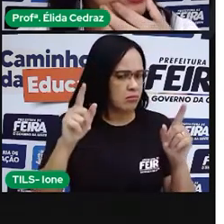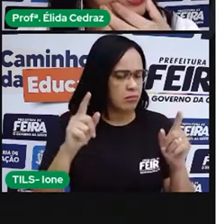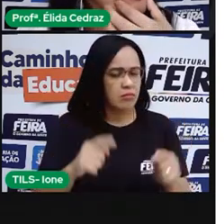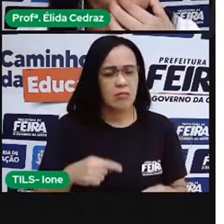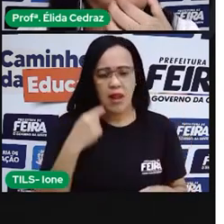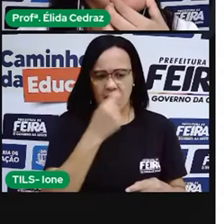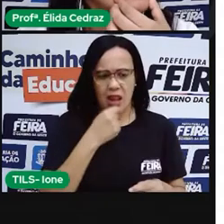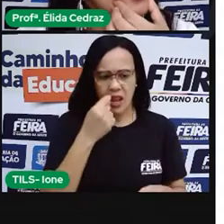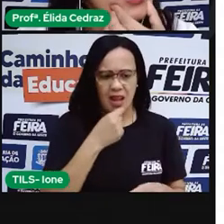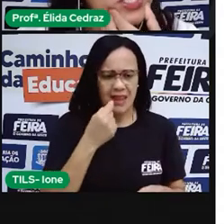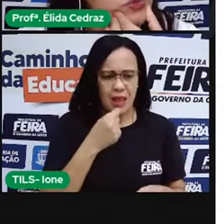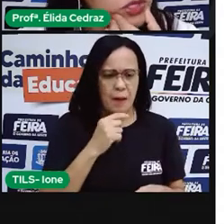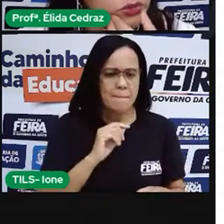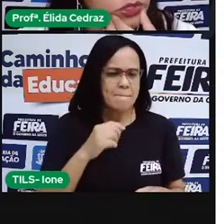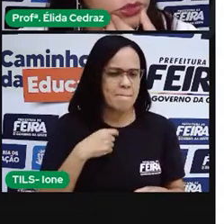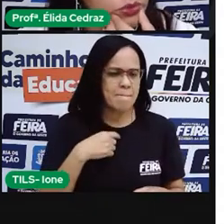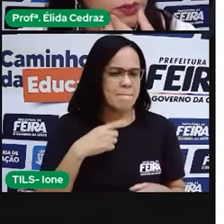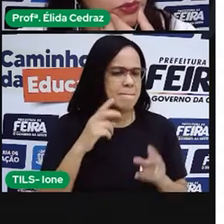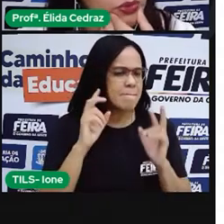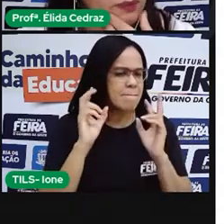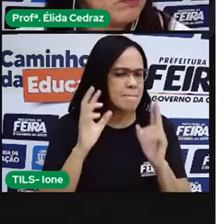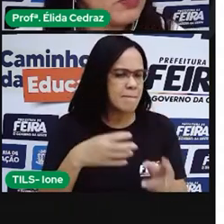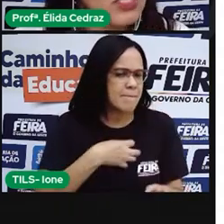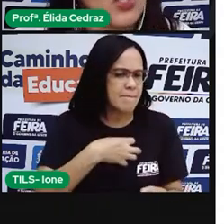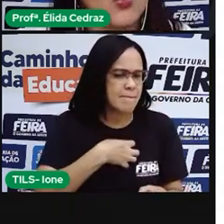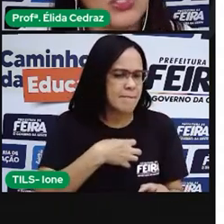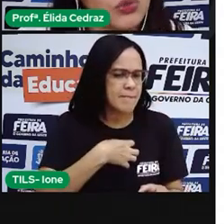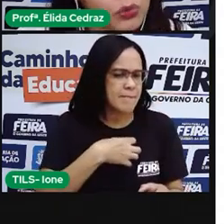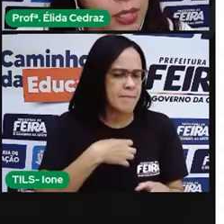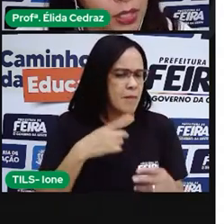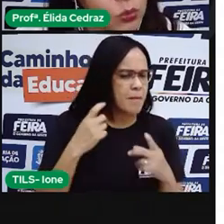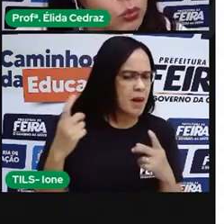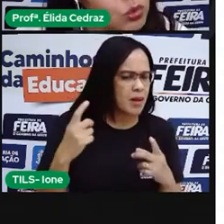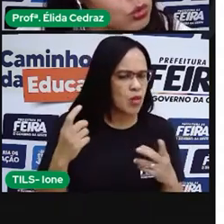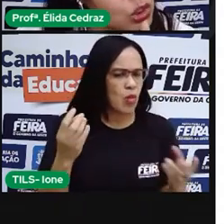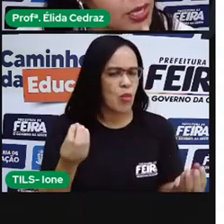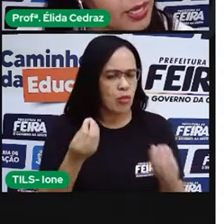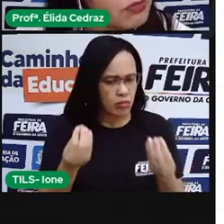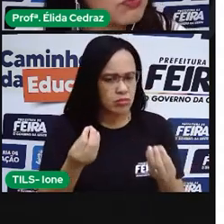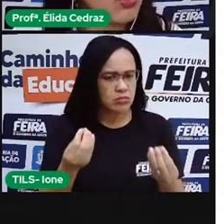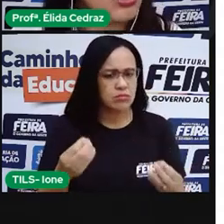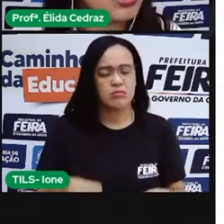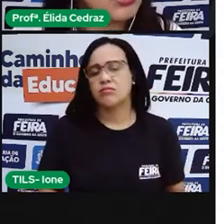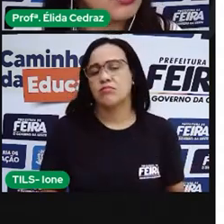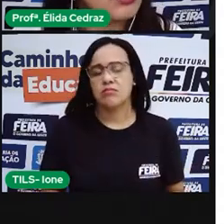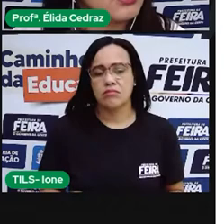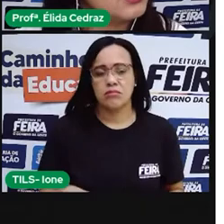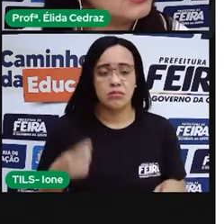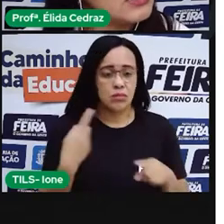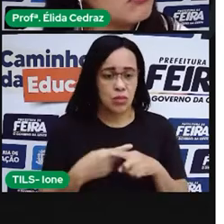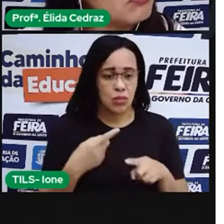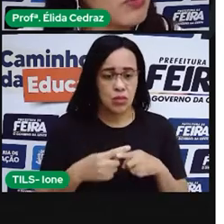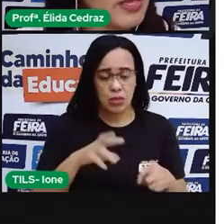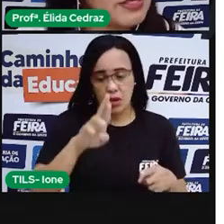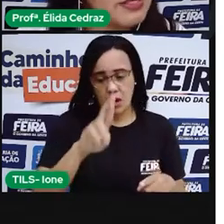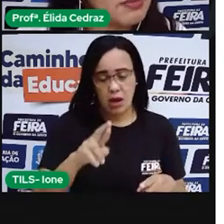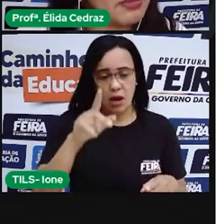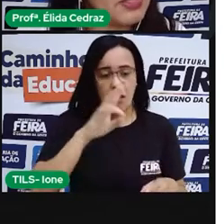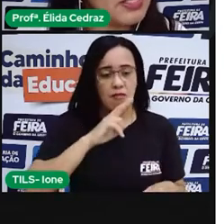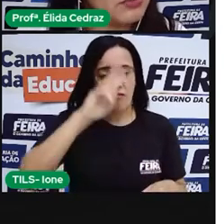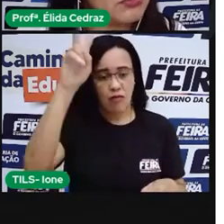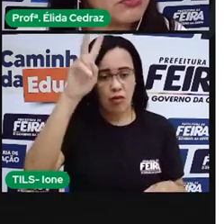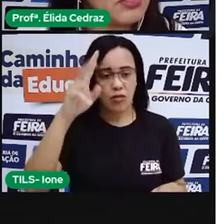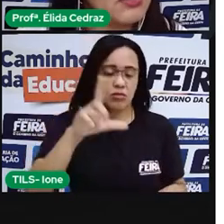língua faz um barulhinho dentro da sua boca. Quando tem o som de R forte e não faz